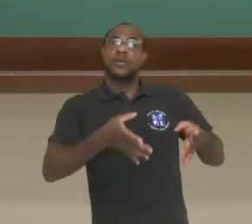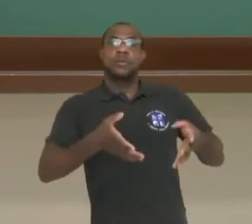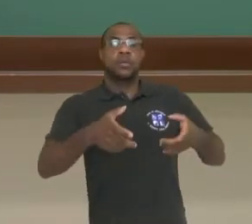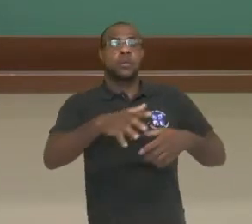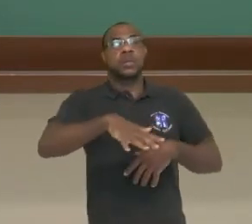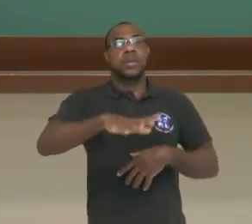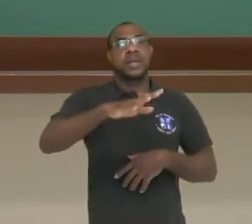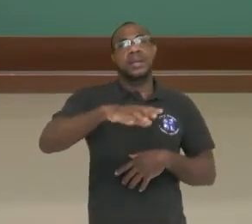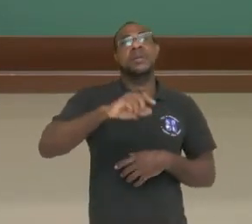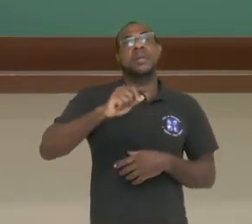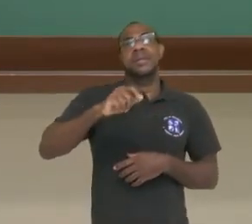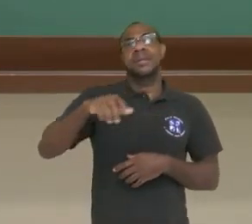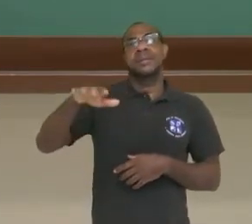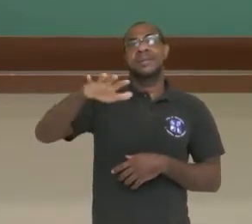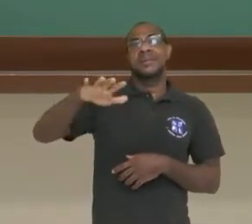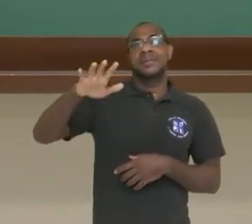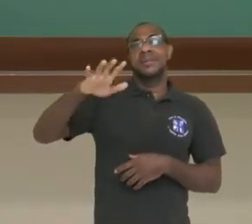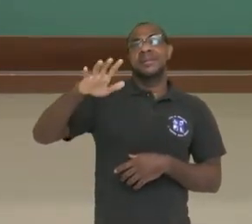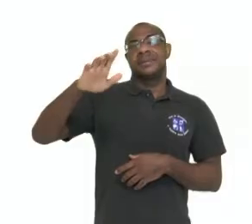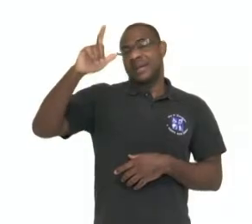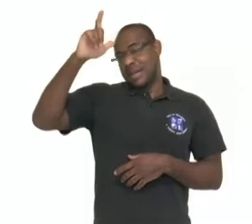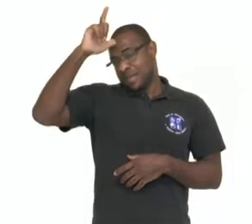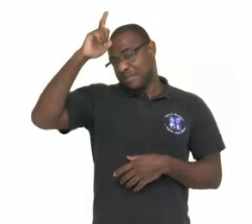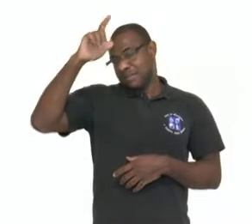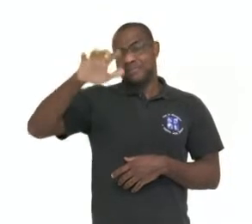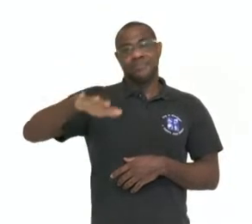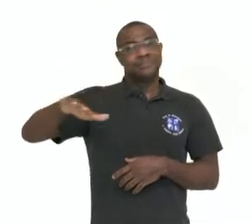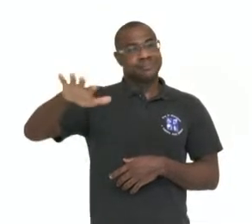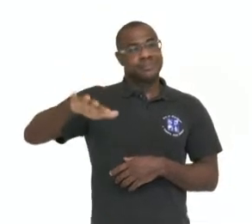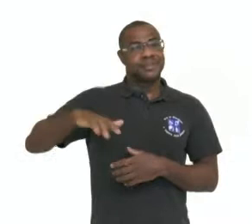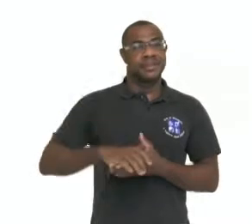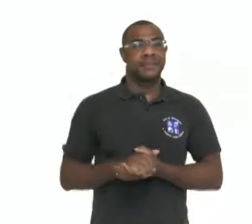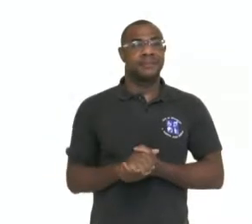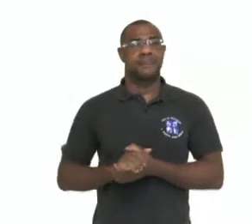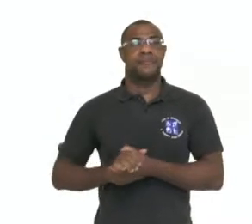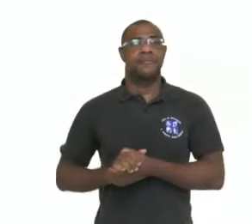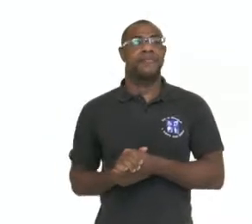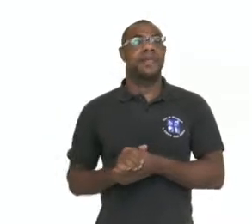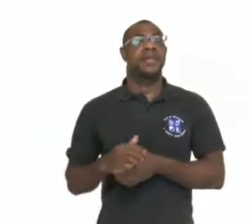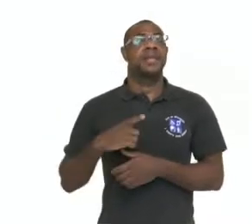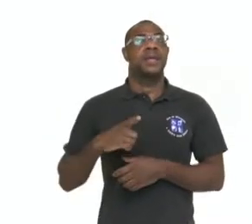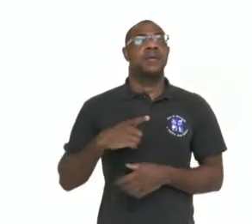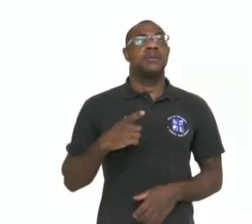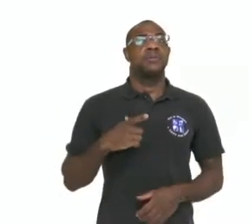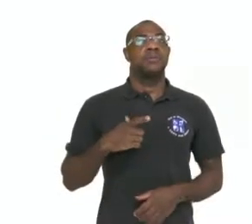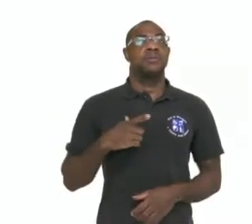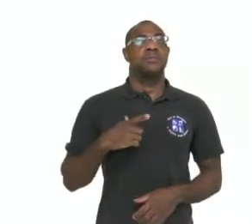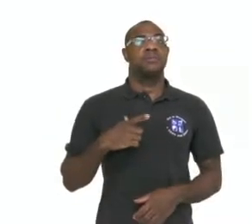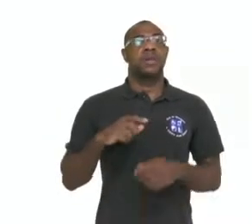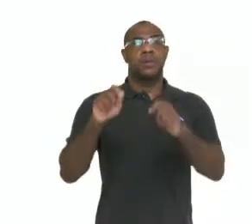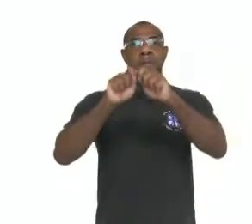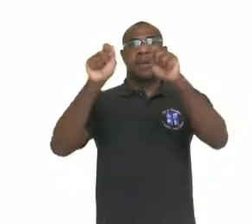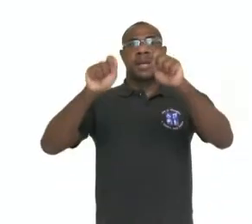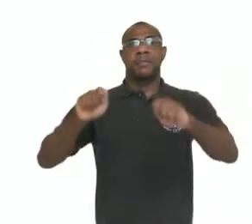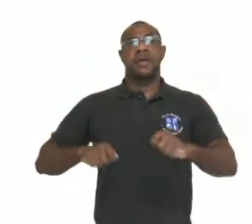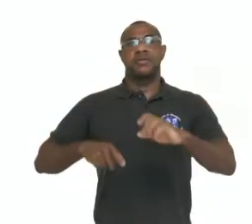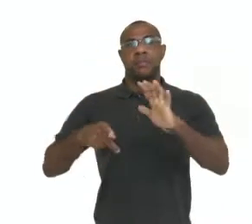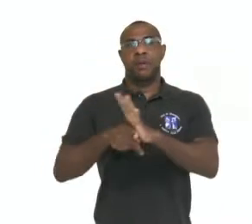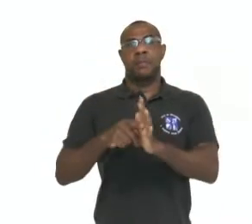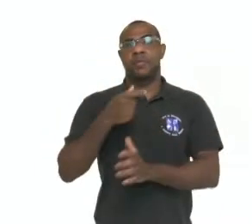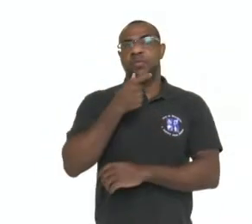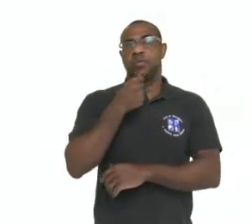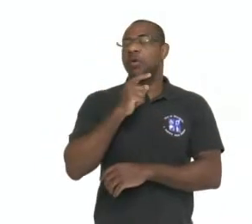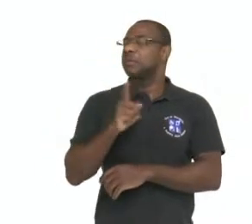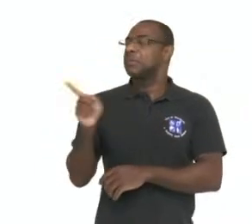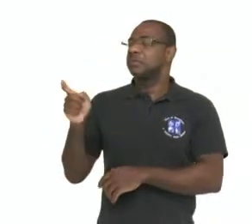Armínio, e inclusive aqui tem uma estátua em homenagem a ele, que fica em Lippe, na Alemanha. Essa batalha se chamou inclusive